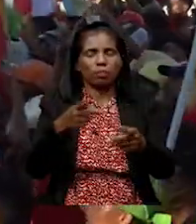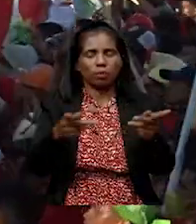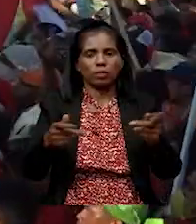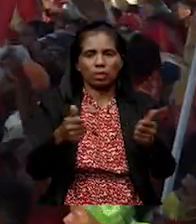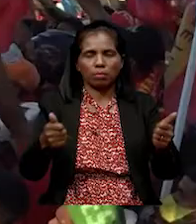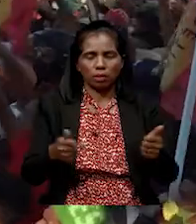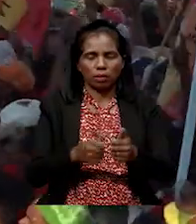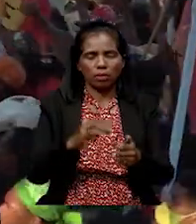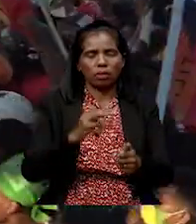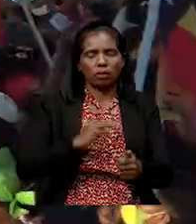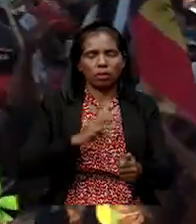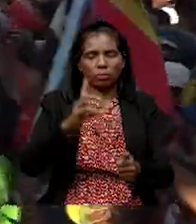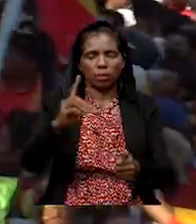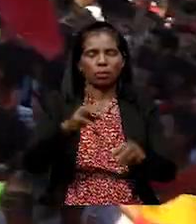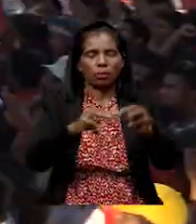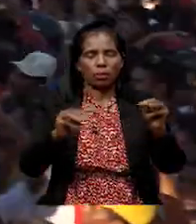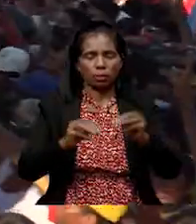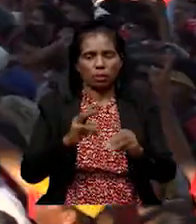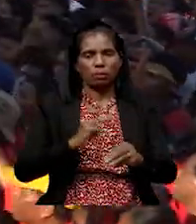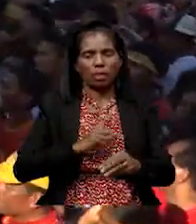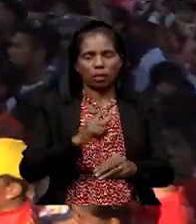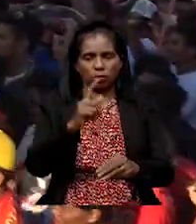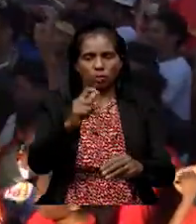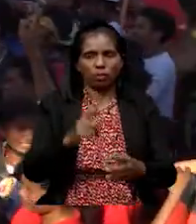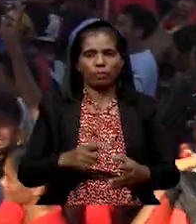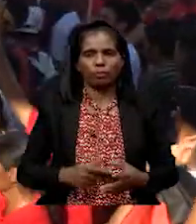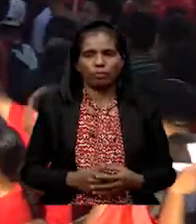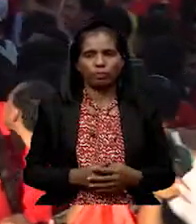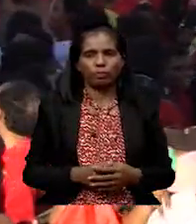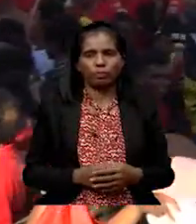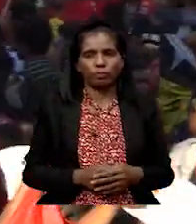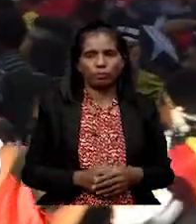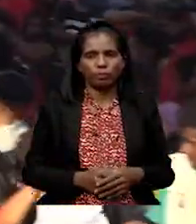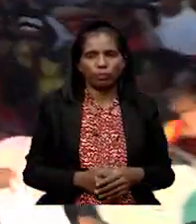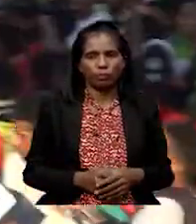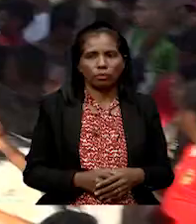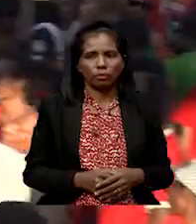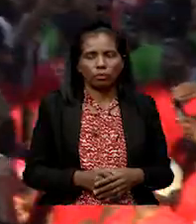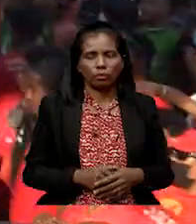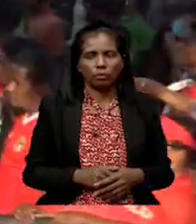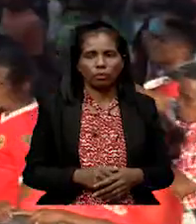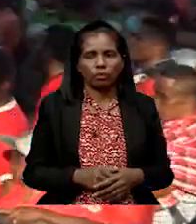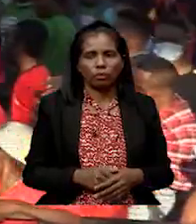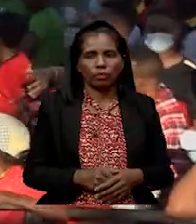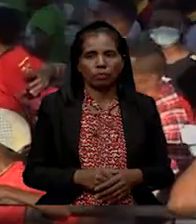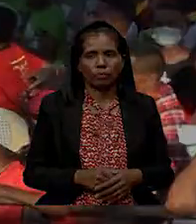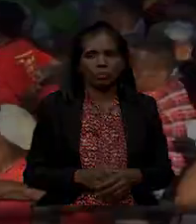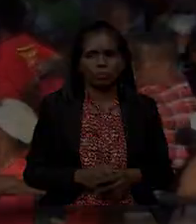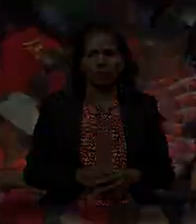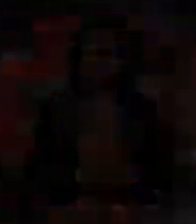administrativo Soibada Municipio Manatutu. Agustin da Costa, benvinda simenis, GMN.